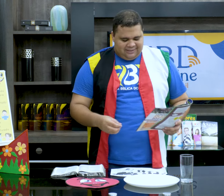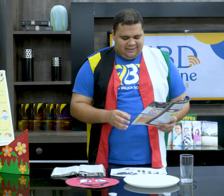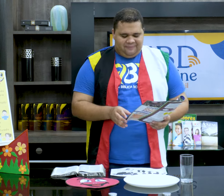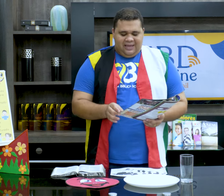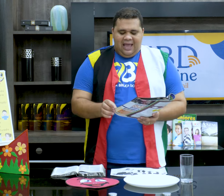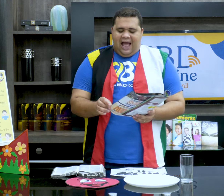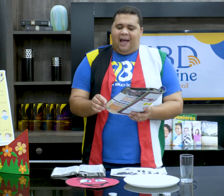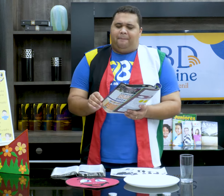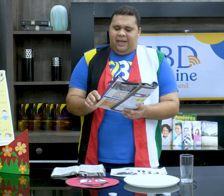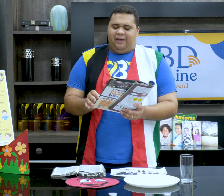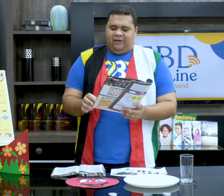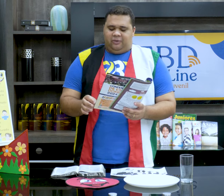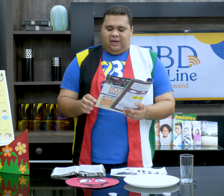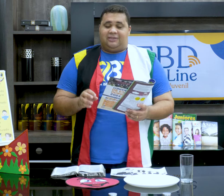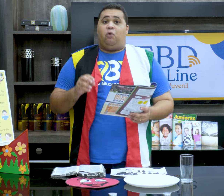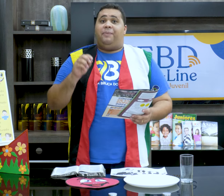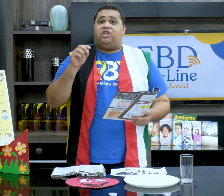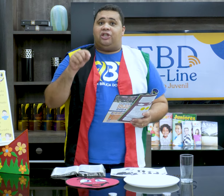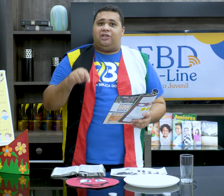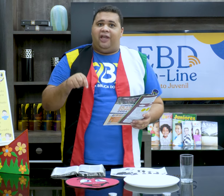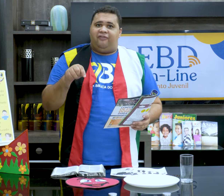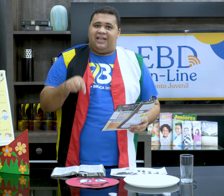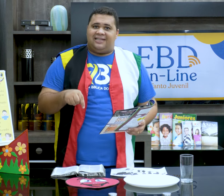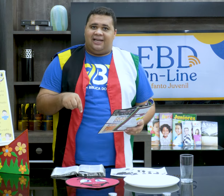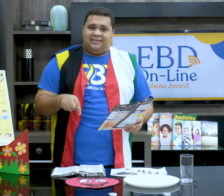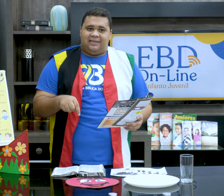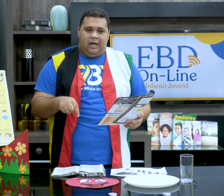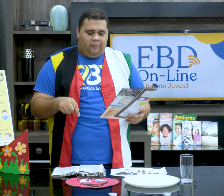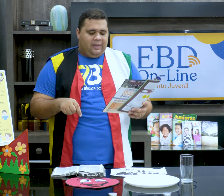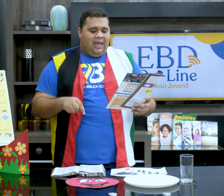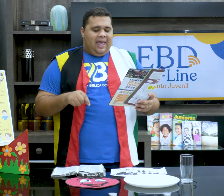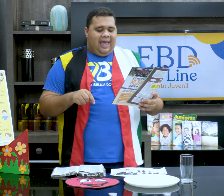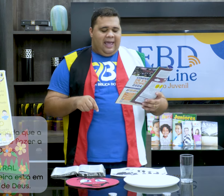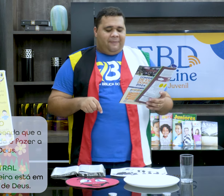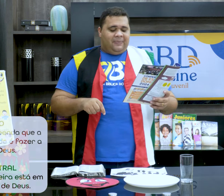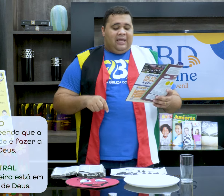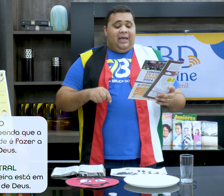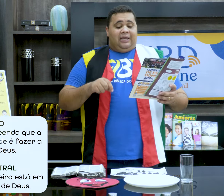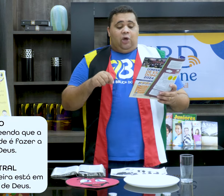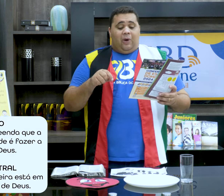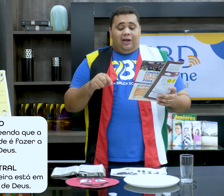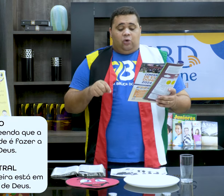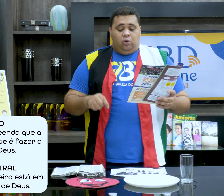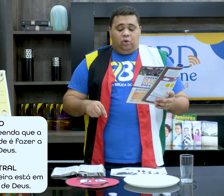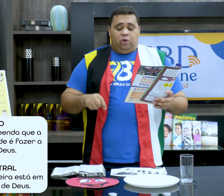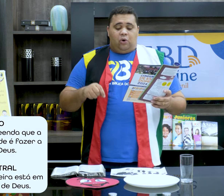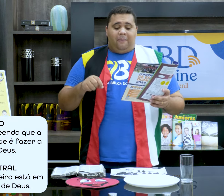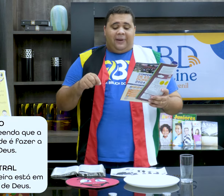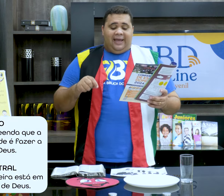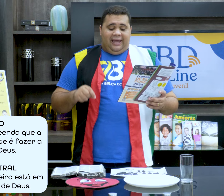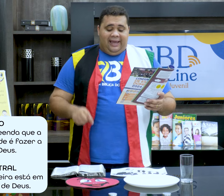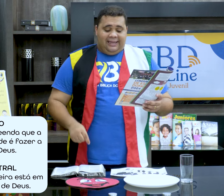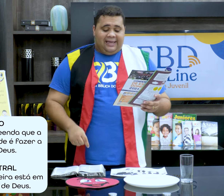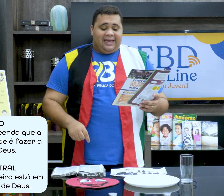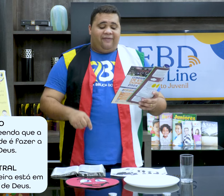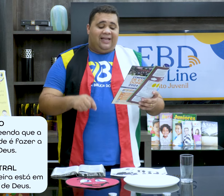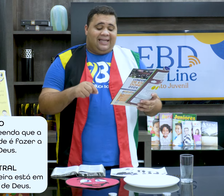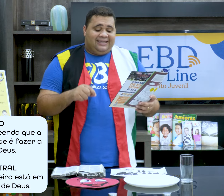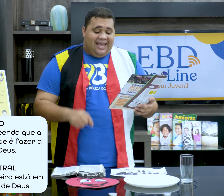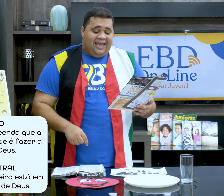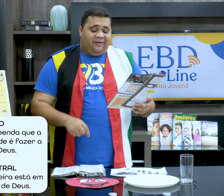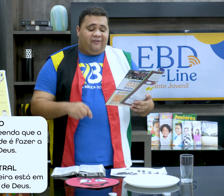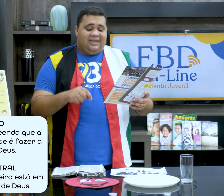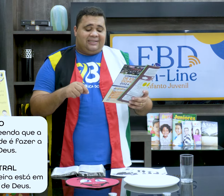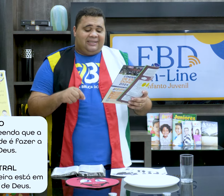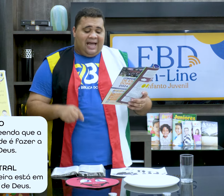bem-aventurança a bem-aventurança O objetivo dessa lição é que o aluno compreenda que a